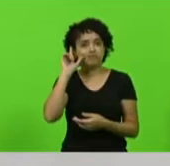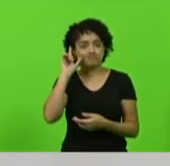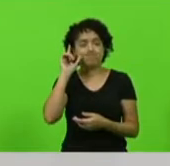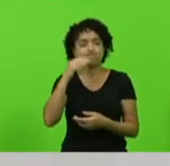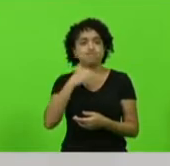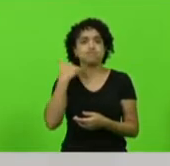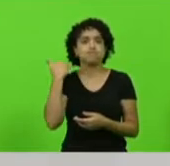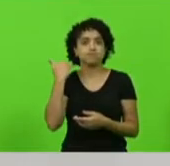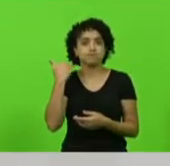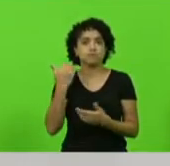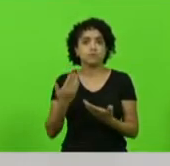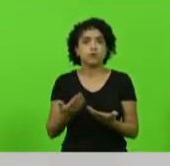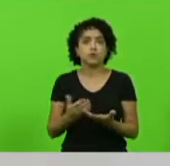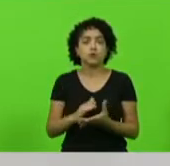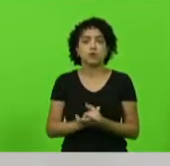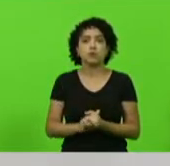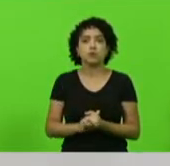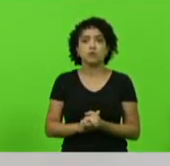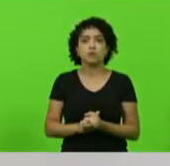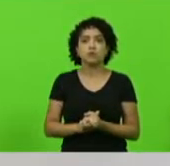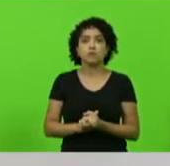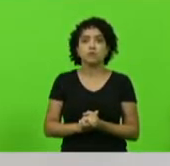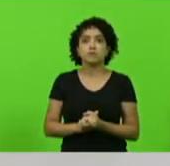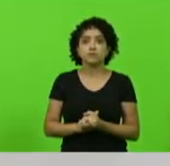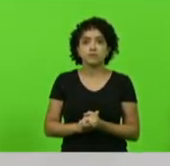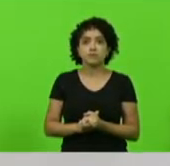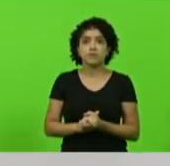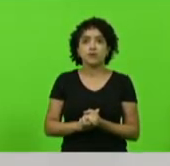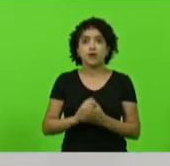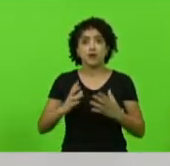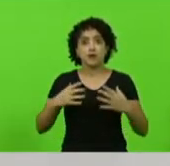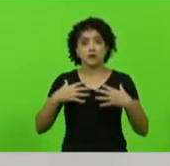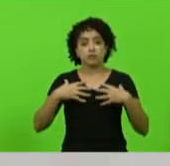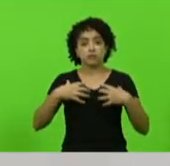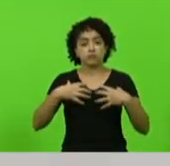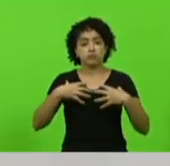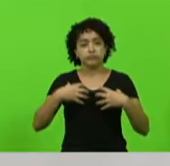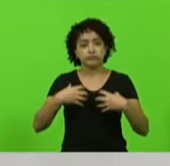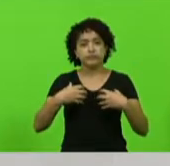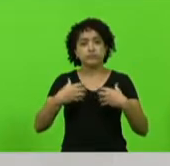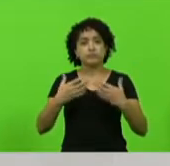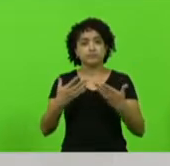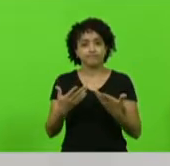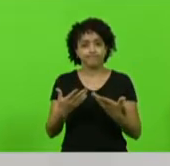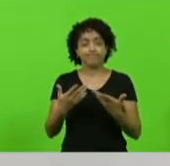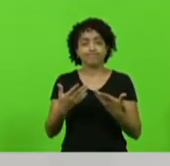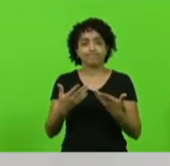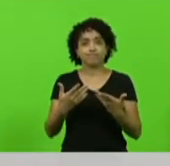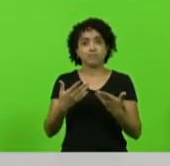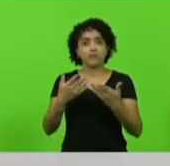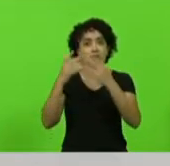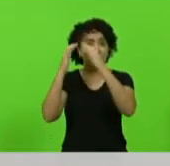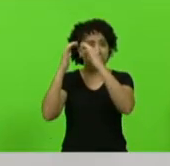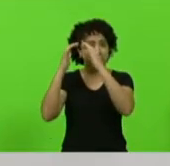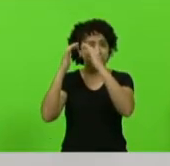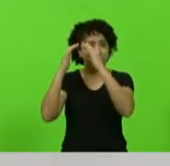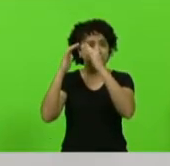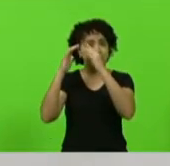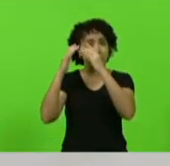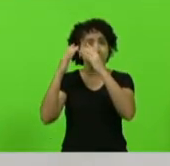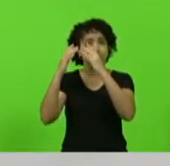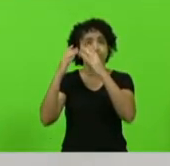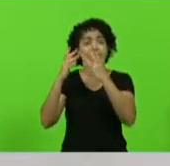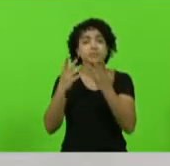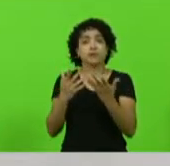faleceu, secundário a uma pneumonia e ao famoso Alzheimer, né? O que nós vamos fazer